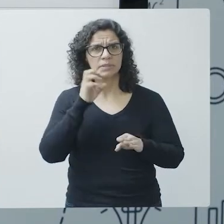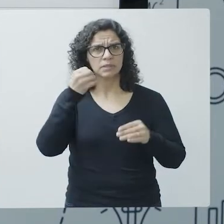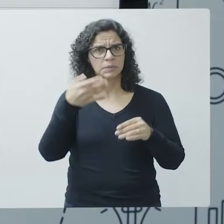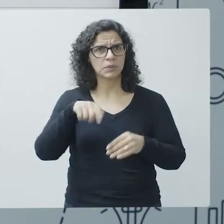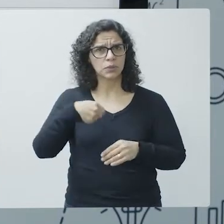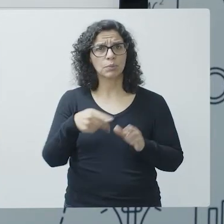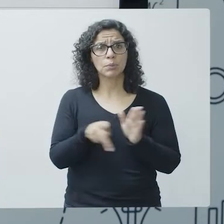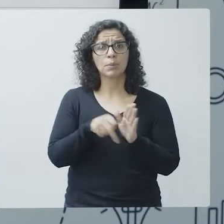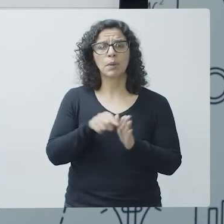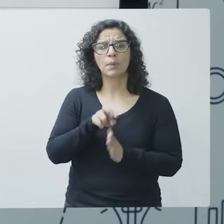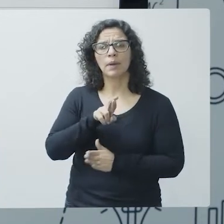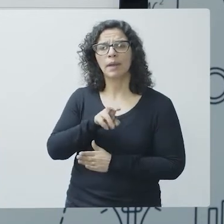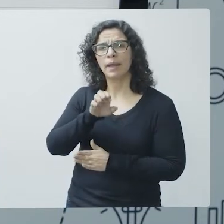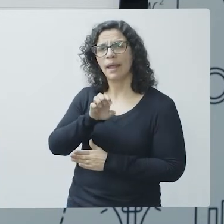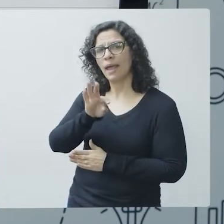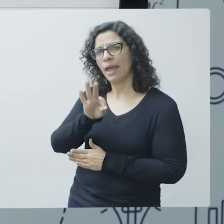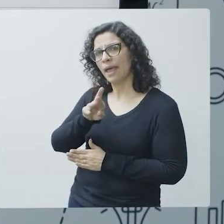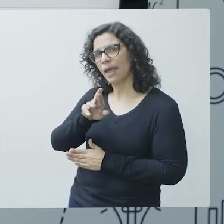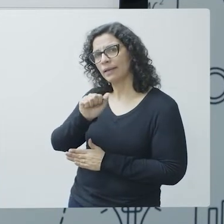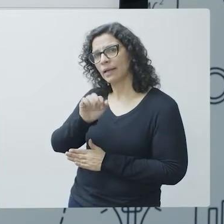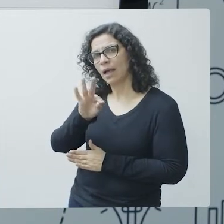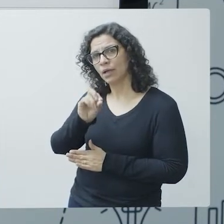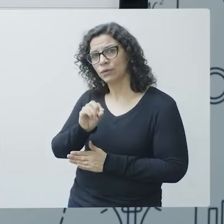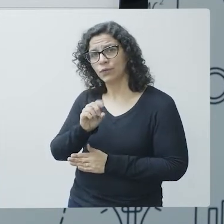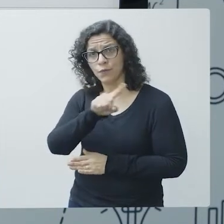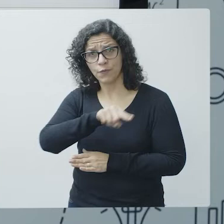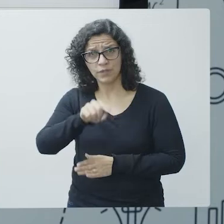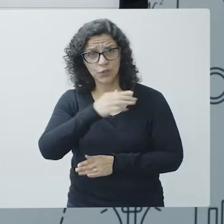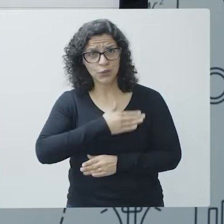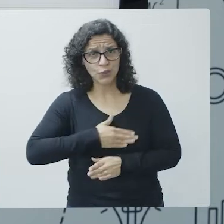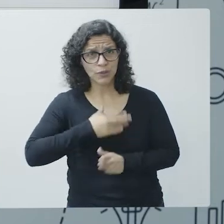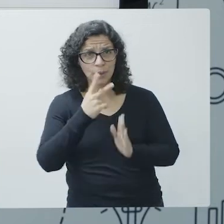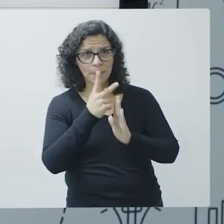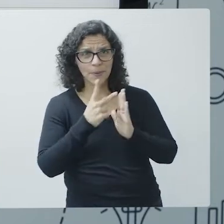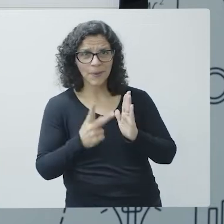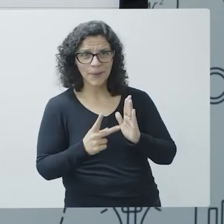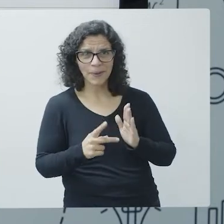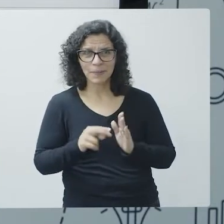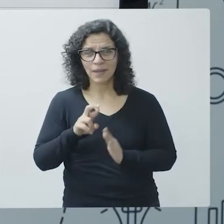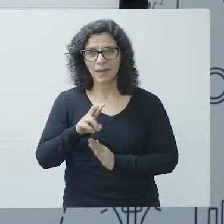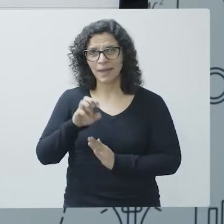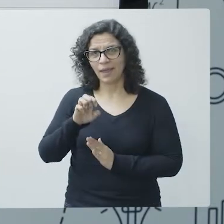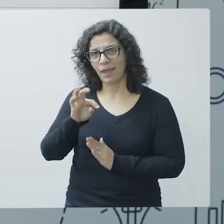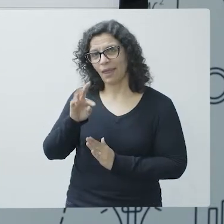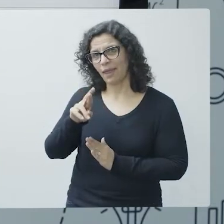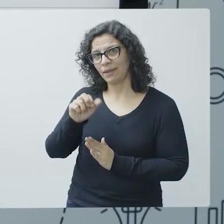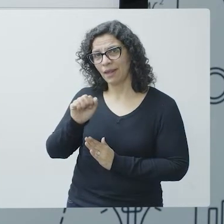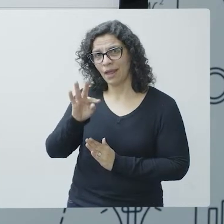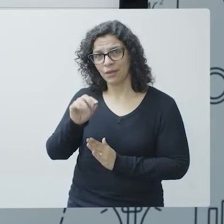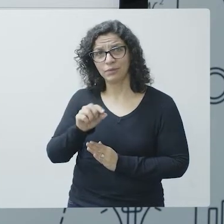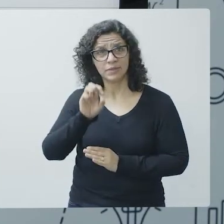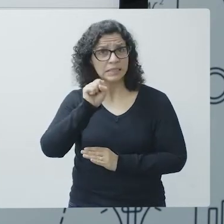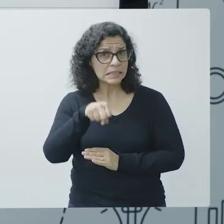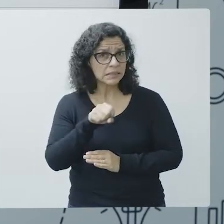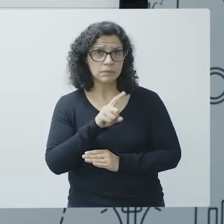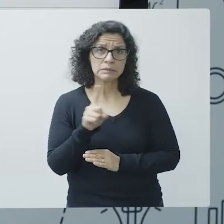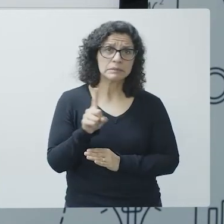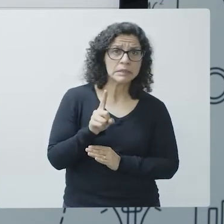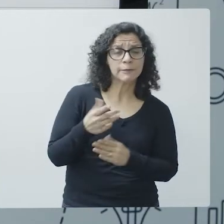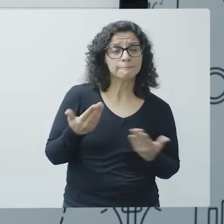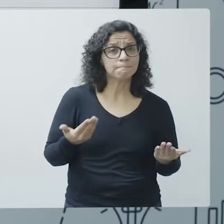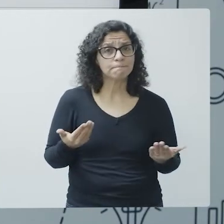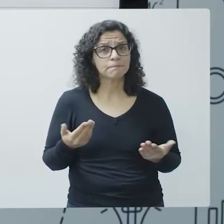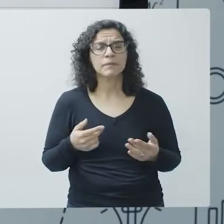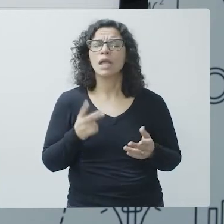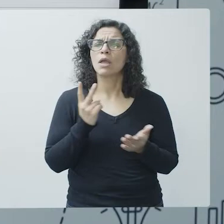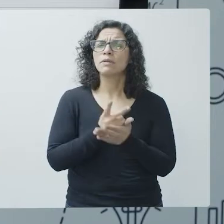falando do retrato. Mas então, gostaram desse poema Retrato? Sim ou não?